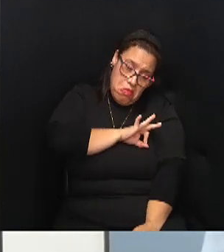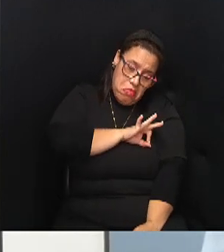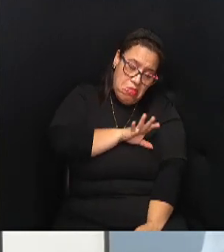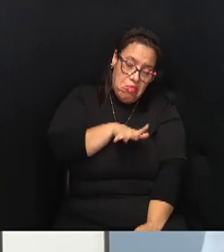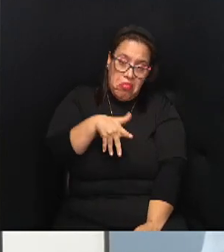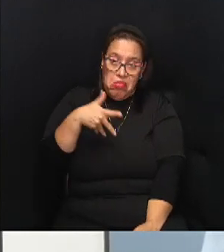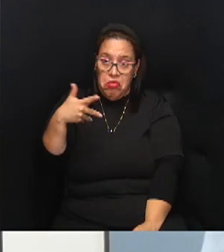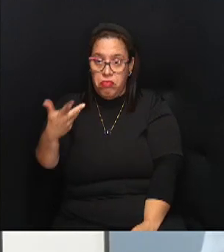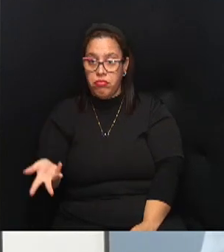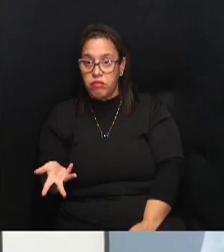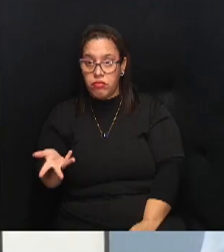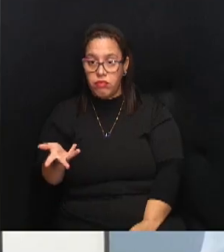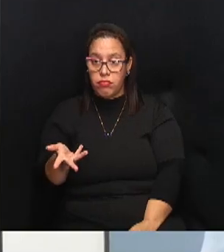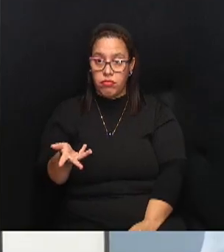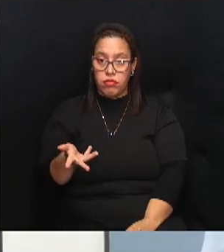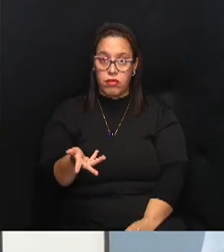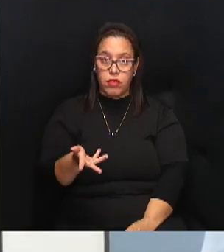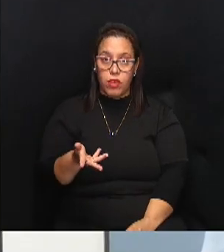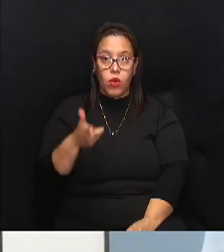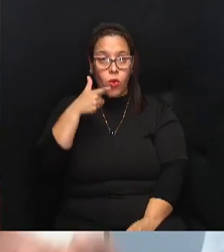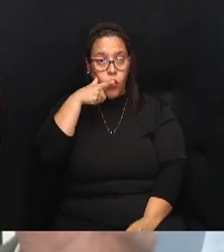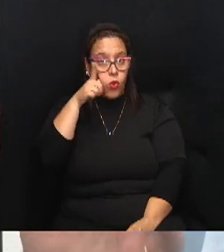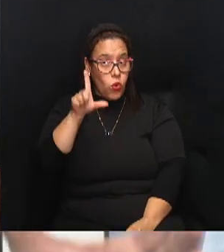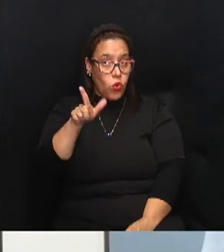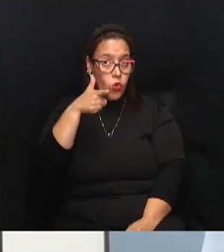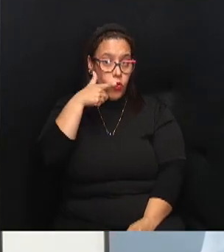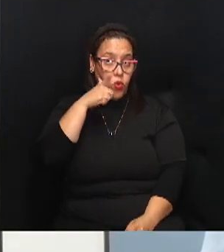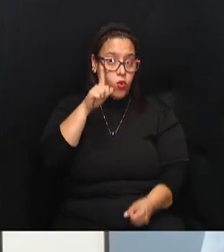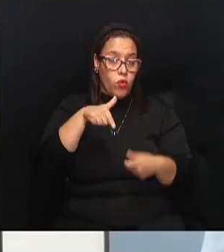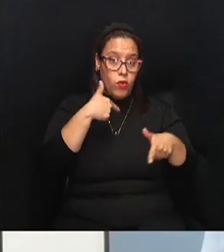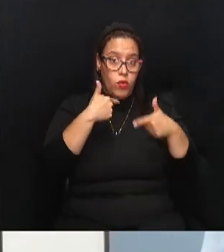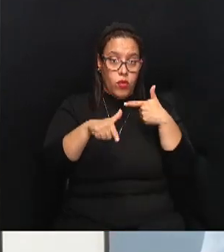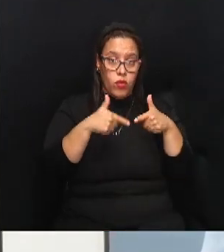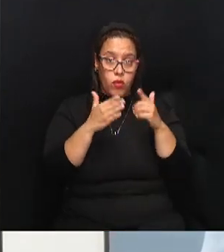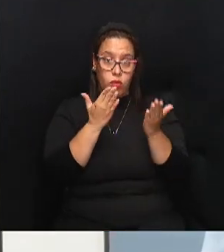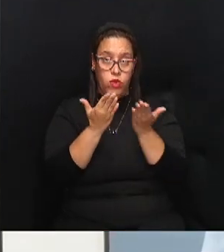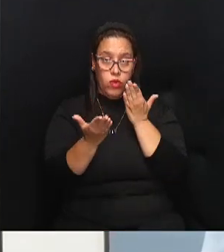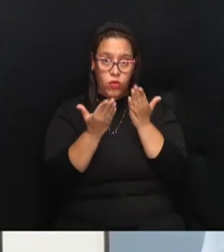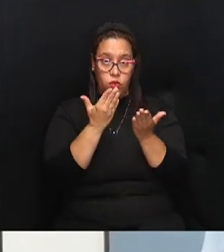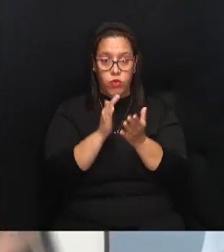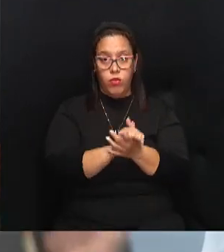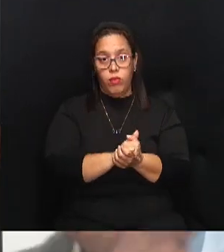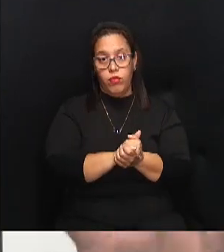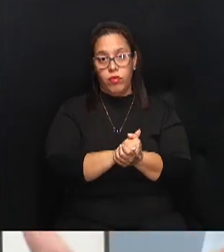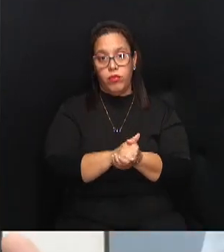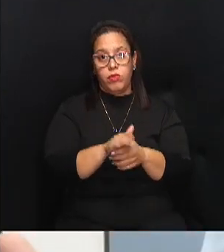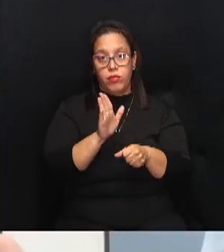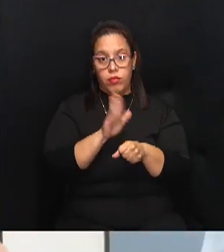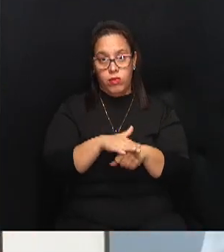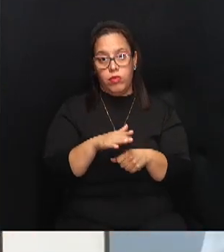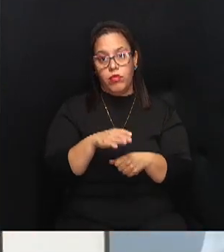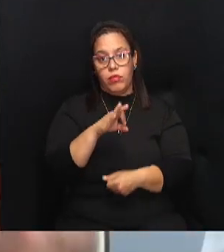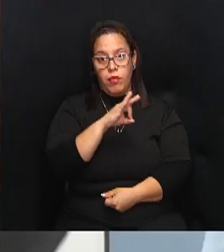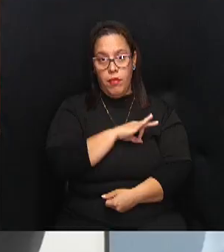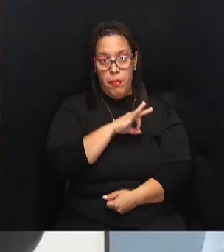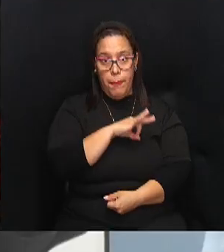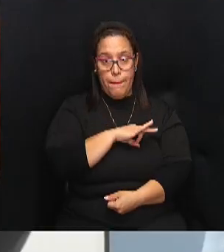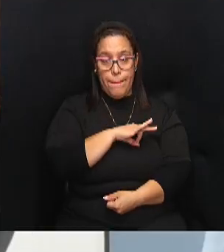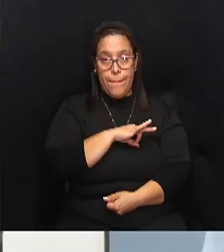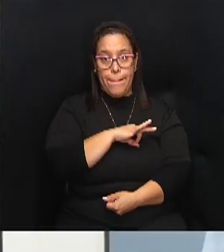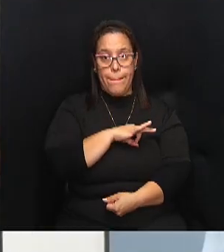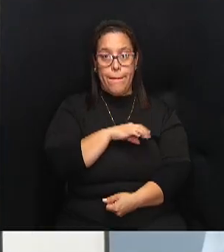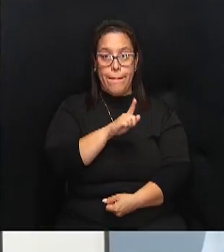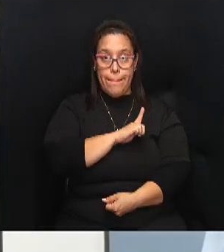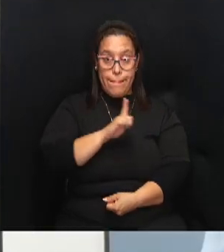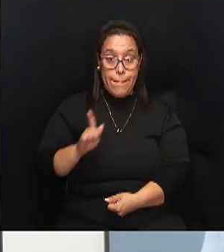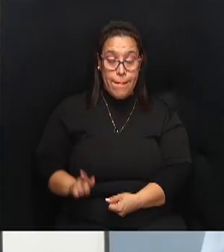os policiais conseguindo trabalhar o mesmo período, né, e ter mais policiamento na cidade, o